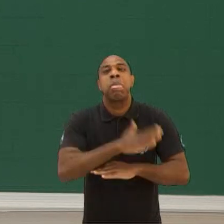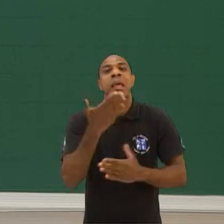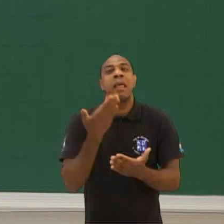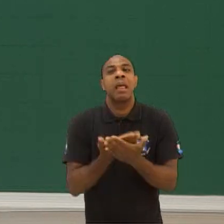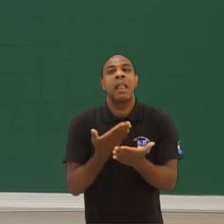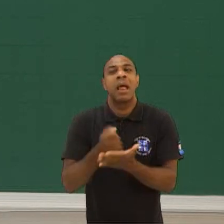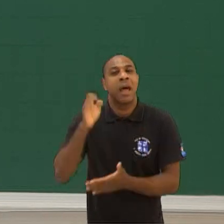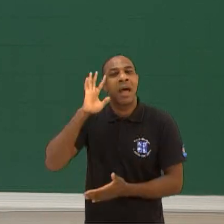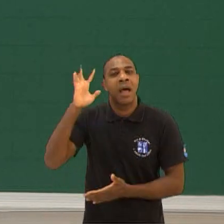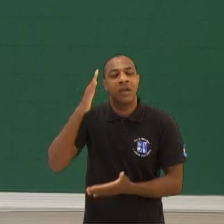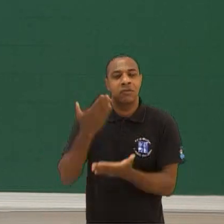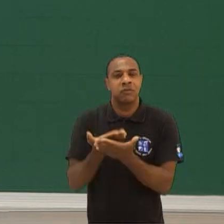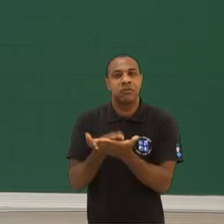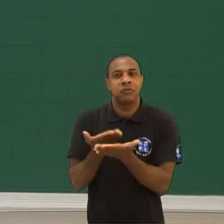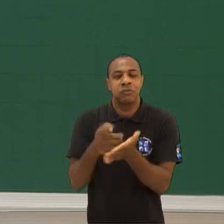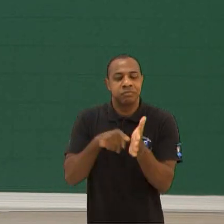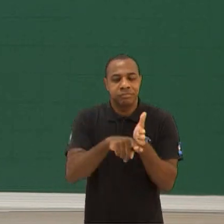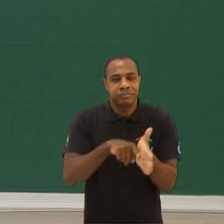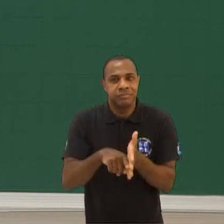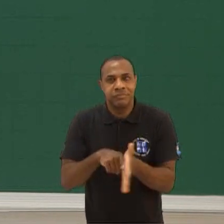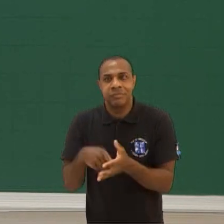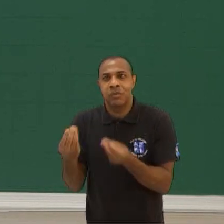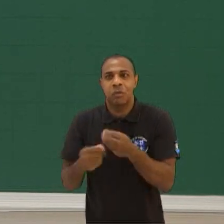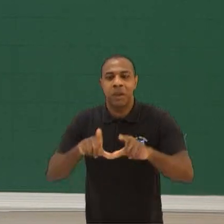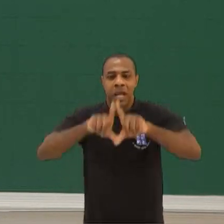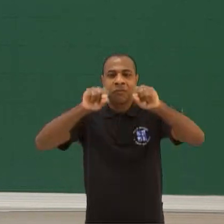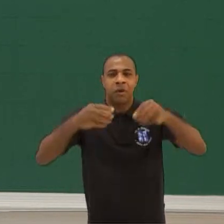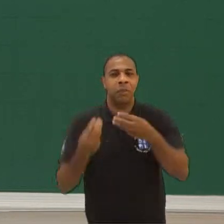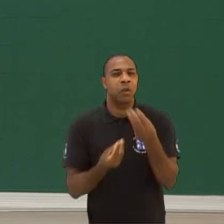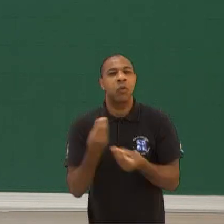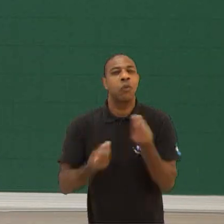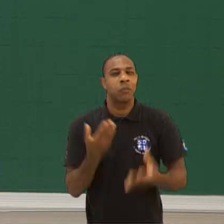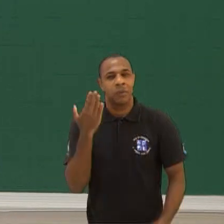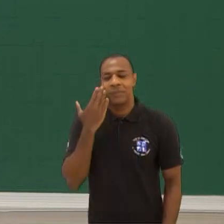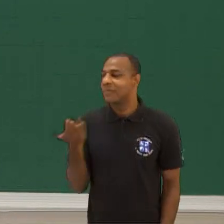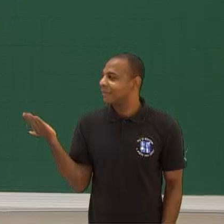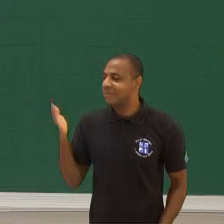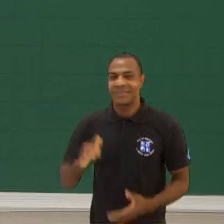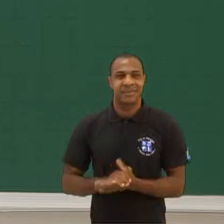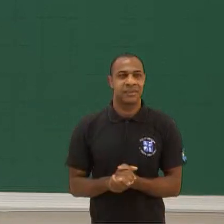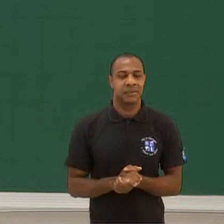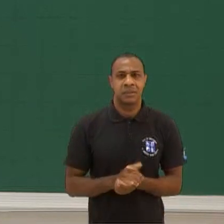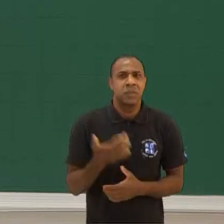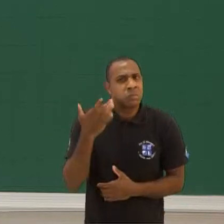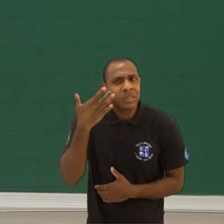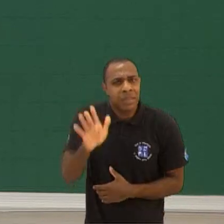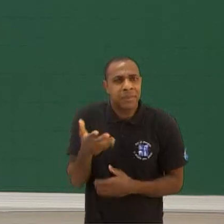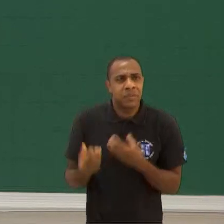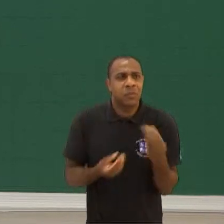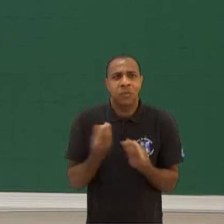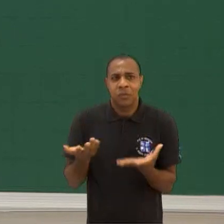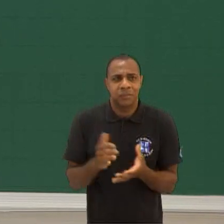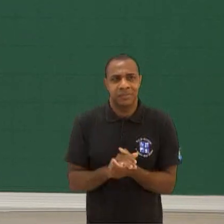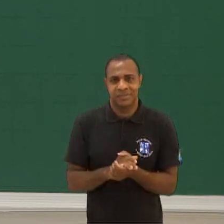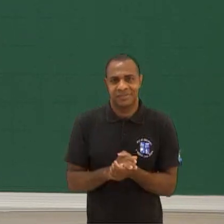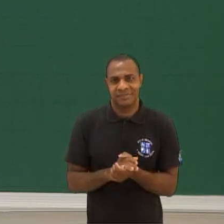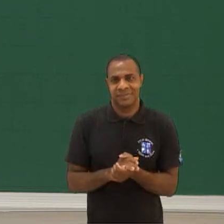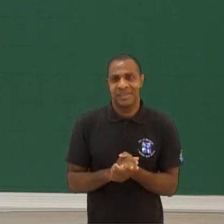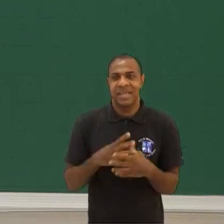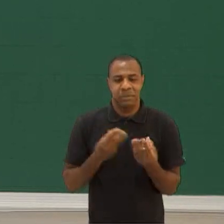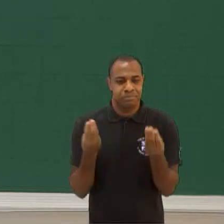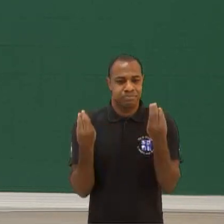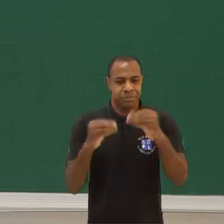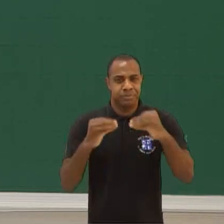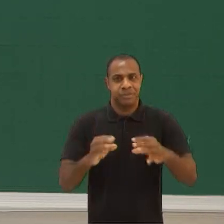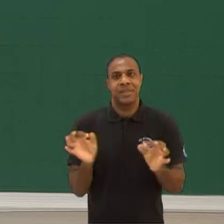Cardoso dos Passos Rodrigues do Colégio Estadual Luzia Garcia Vilar. Bruna, não sabemos, né? Ele não deixou nada publicado. A gente